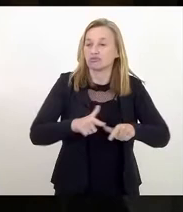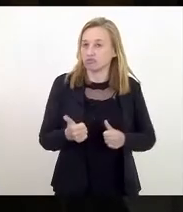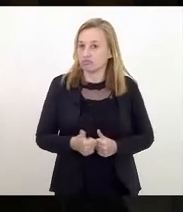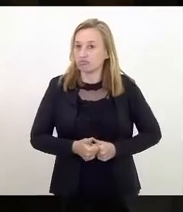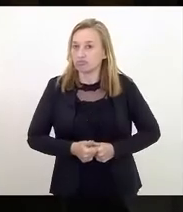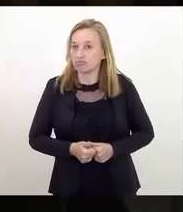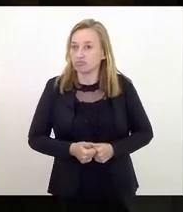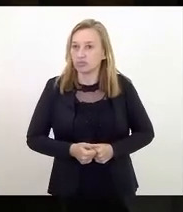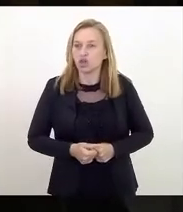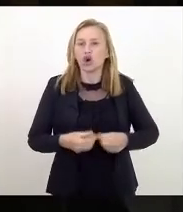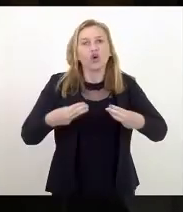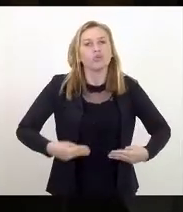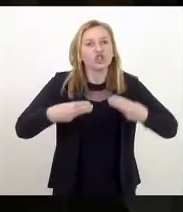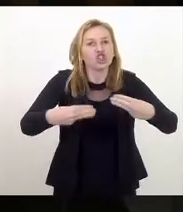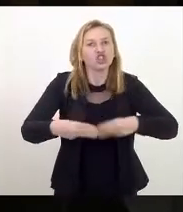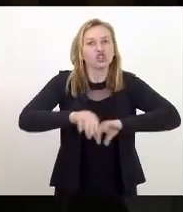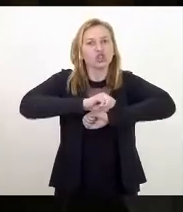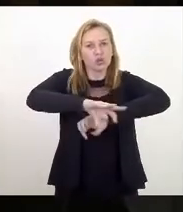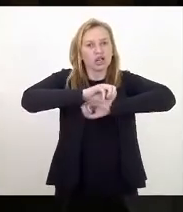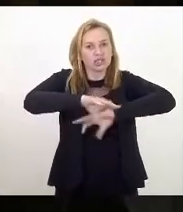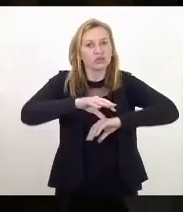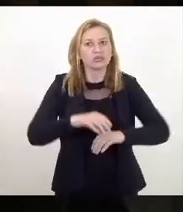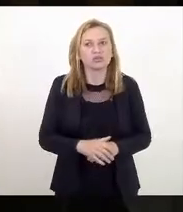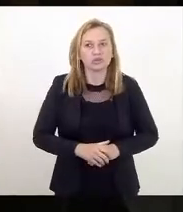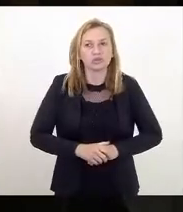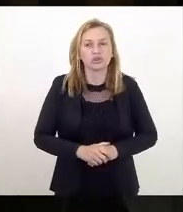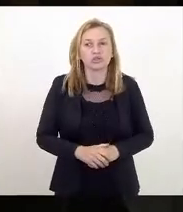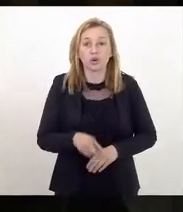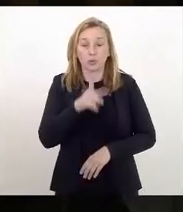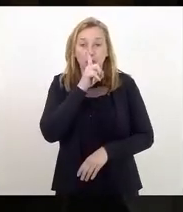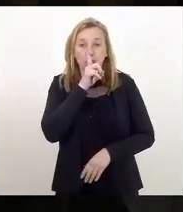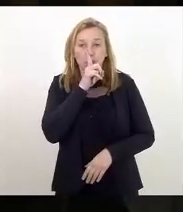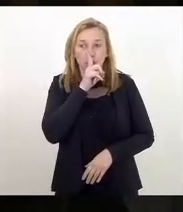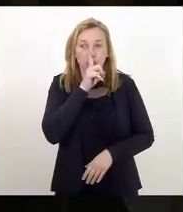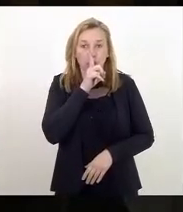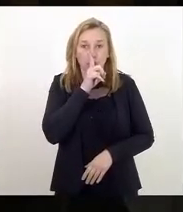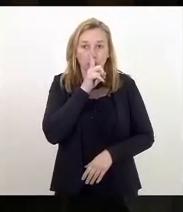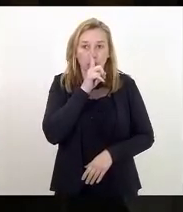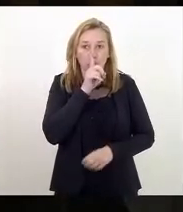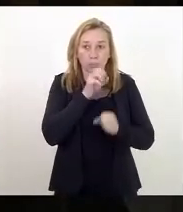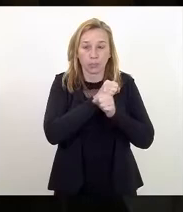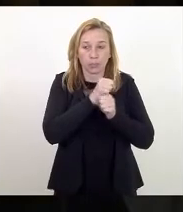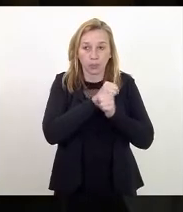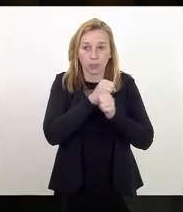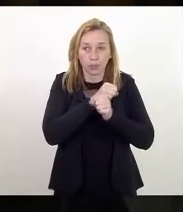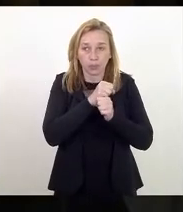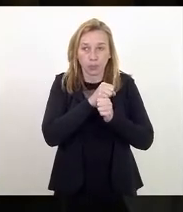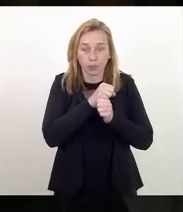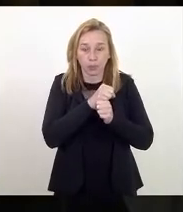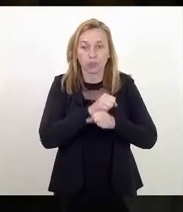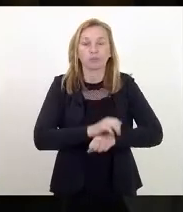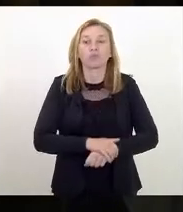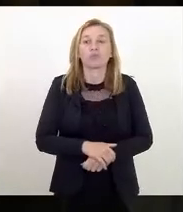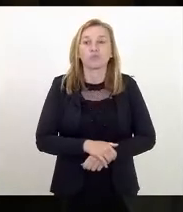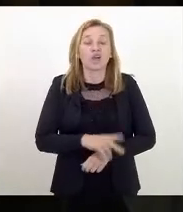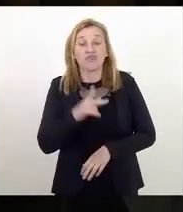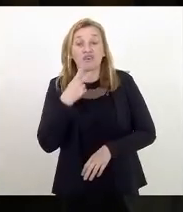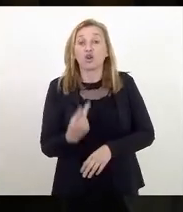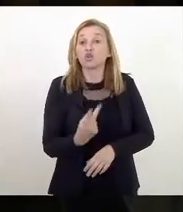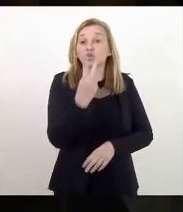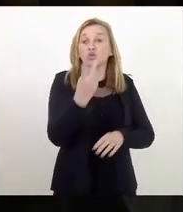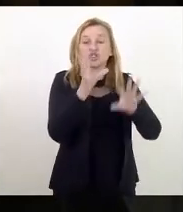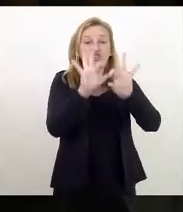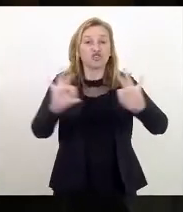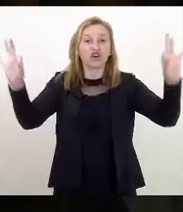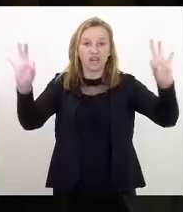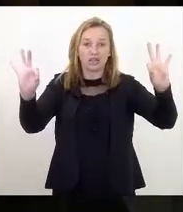O ministro da educação, que ficou quieto muito tempo, fácil descalabro da educação, falou duas frases,